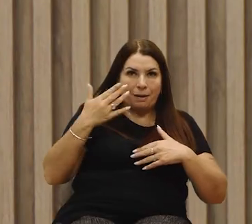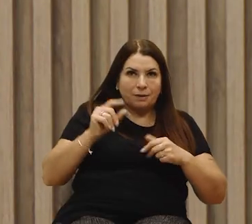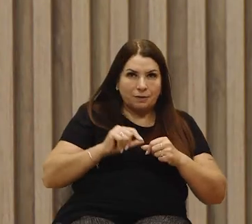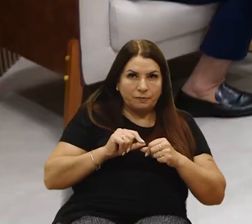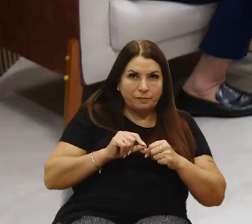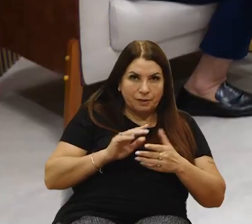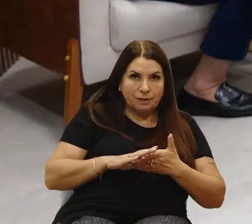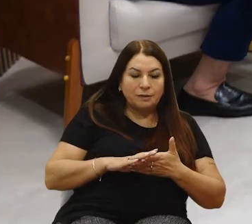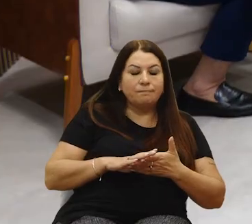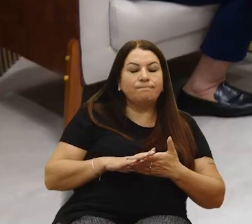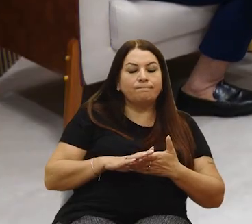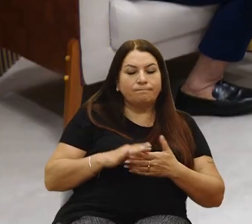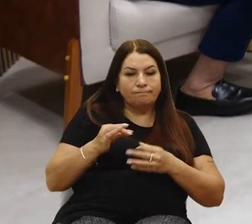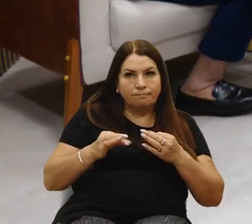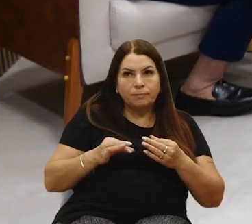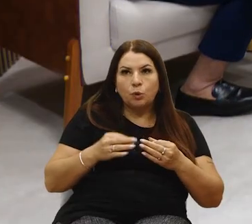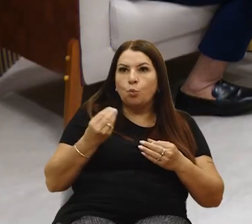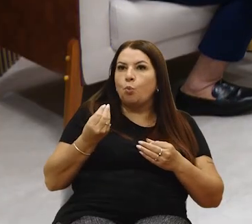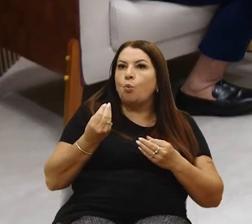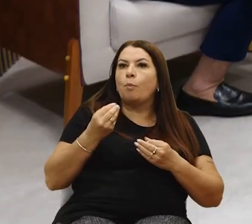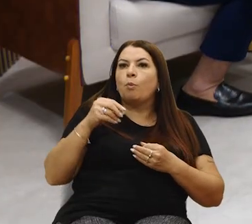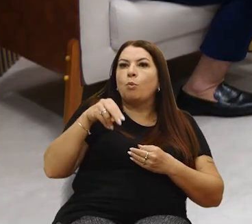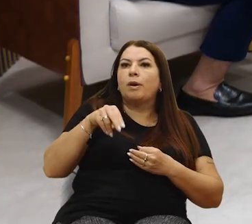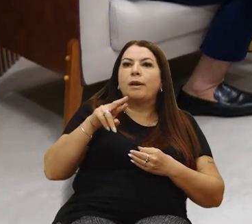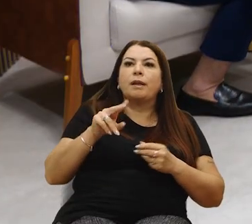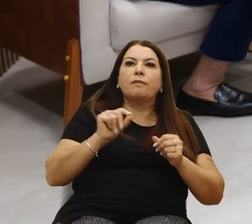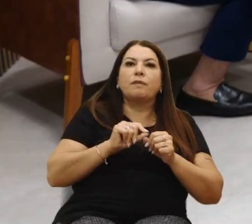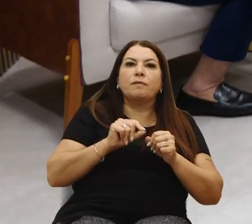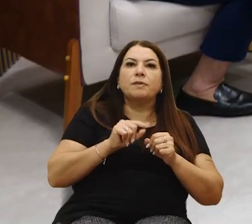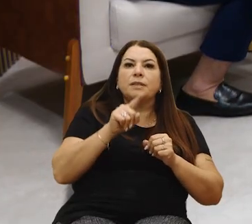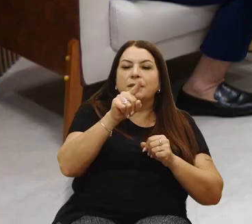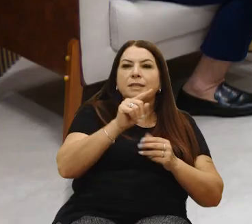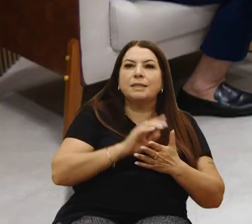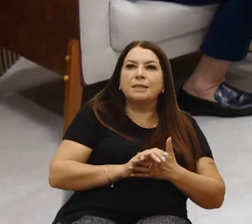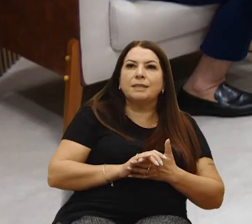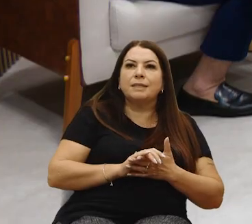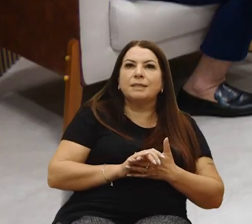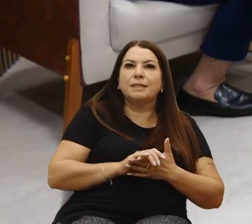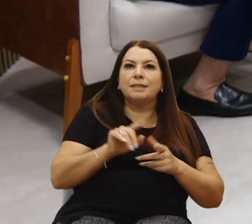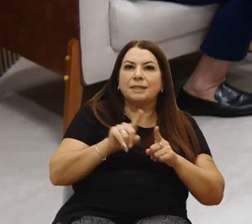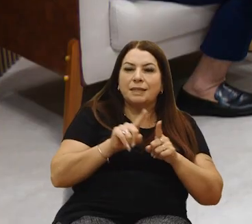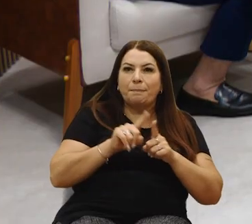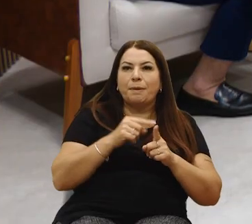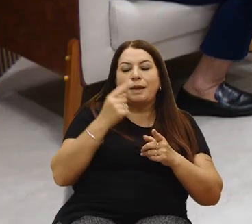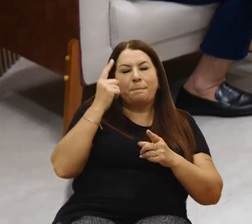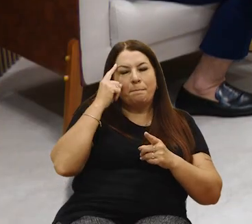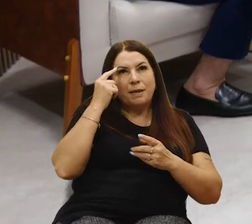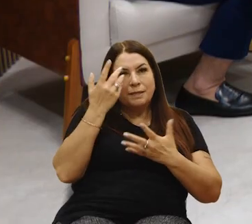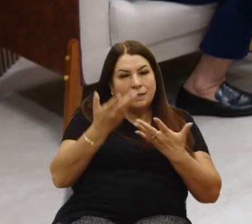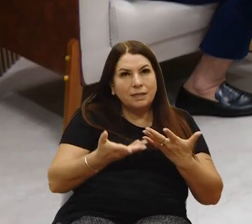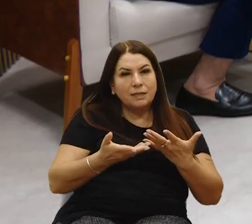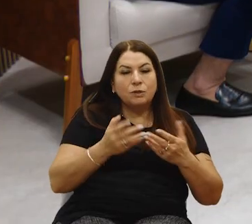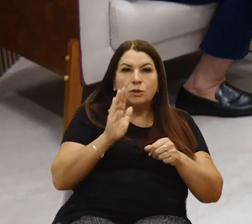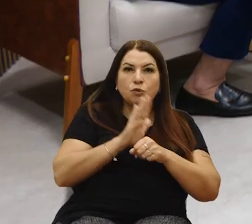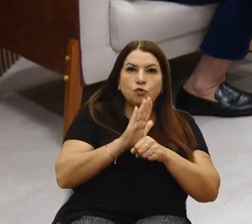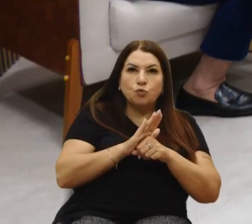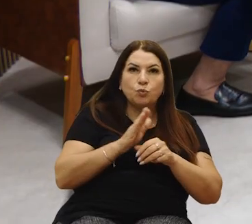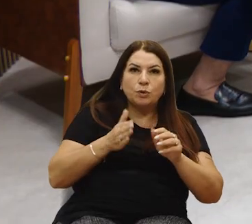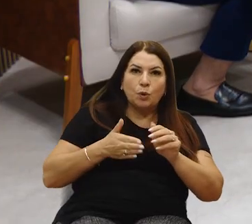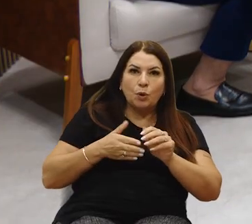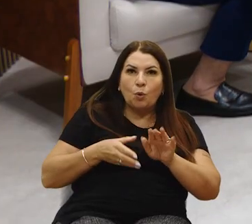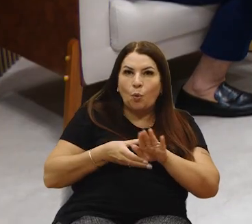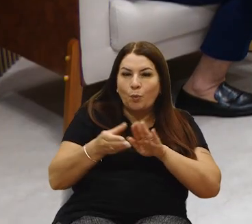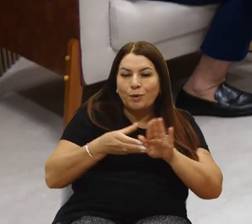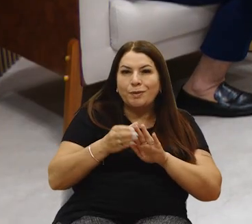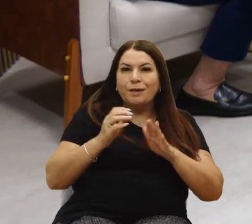feito. Justamente. Como que a ANR vai atuar? Como o senhor lá na CELES também pensa isso e ajuda a orientar as empresas para